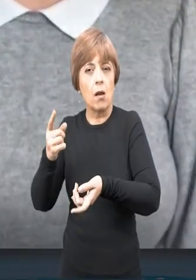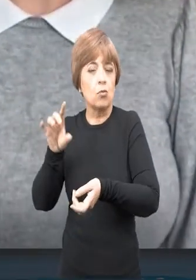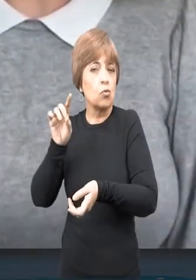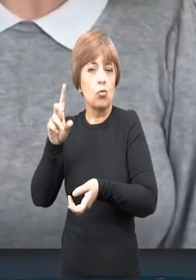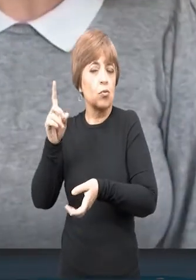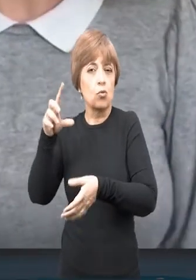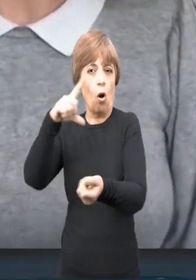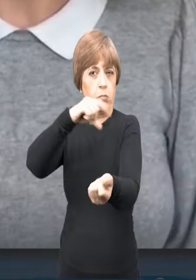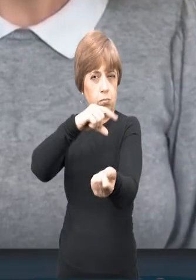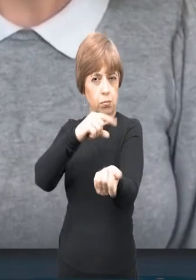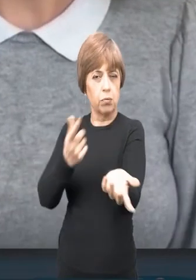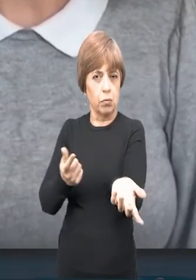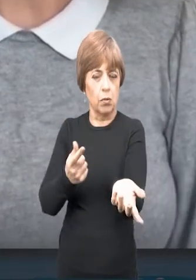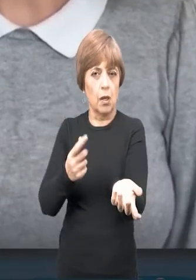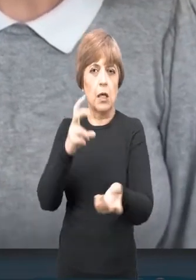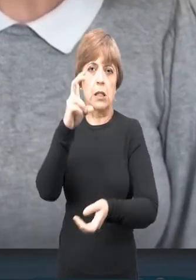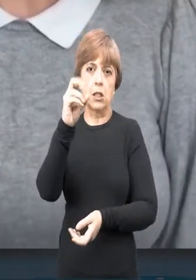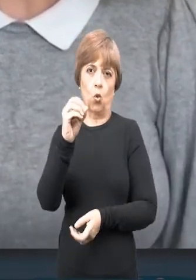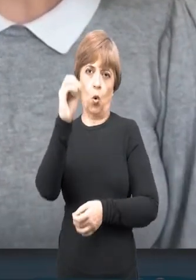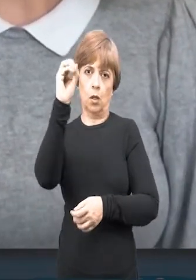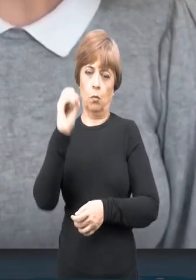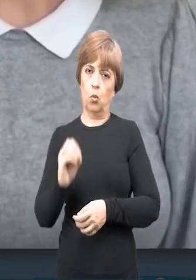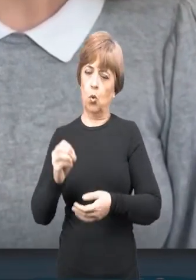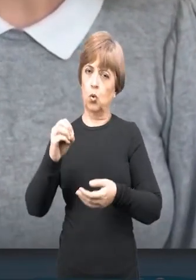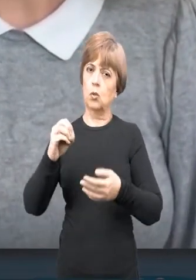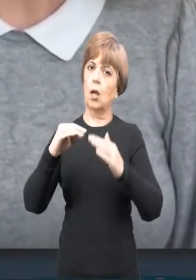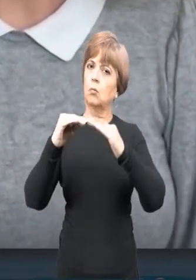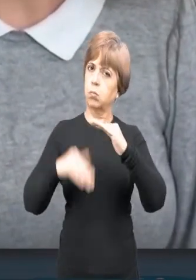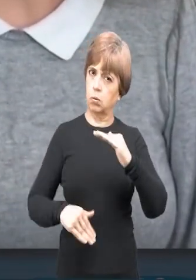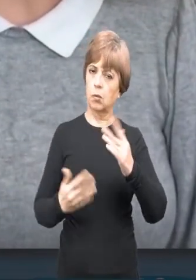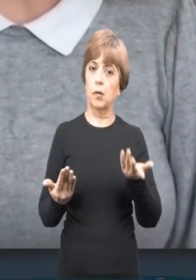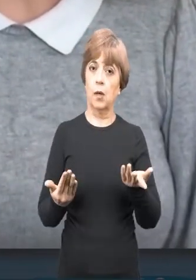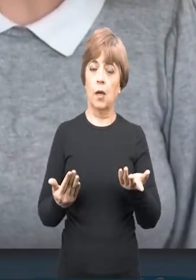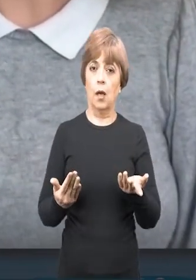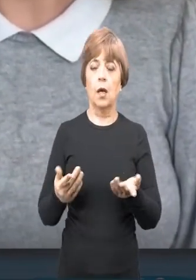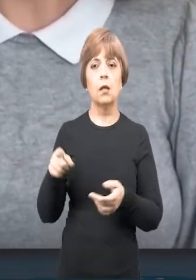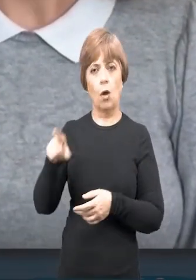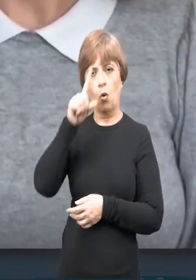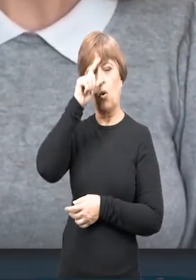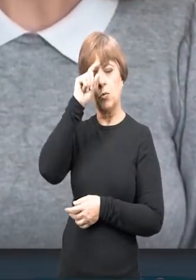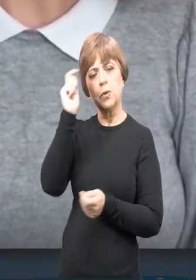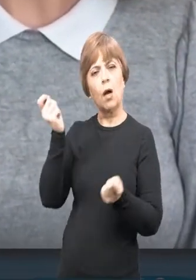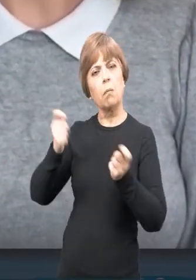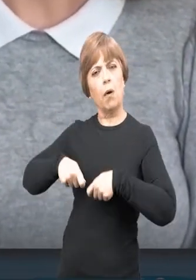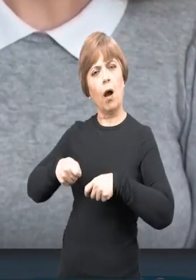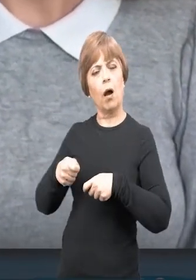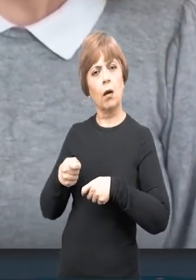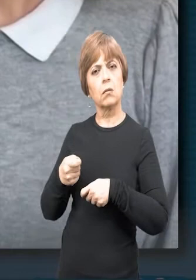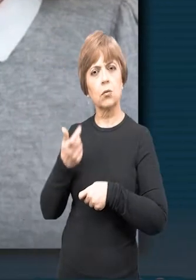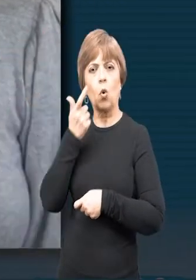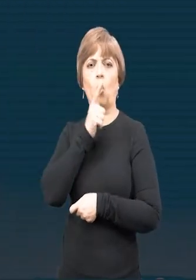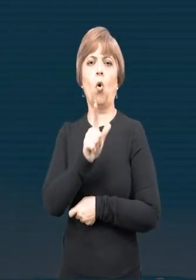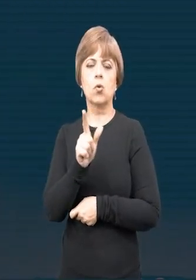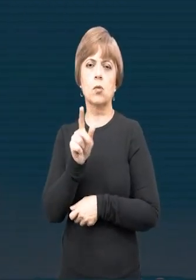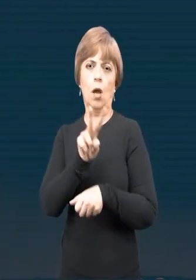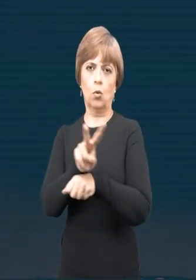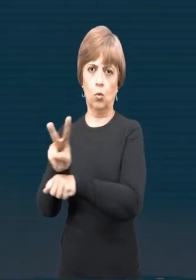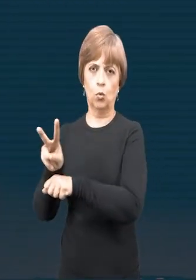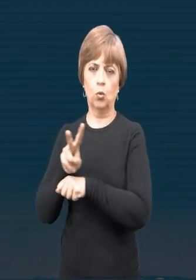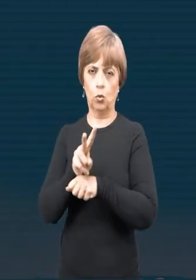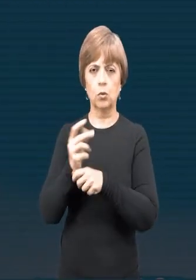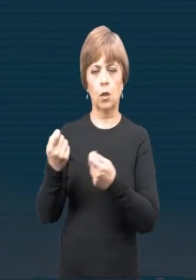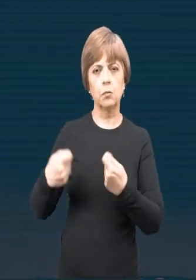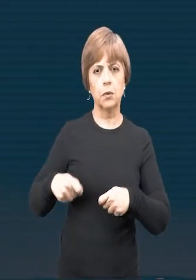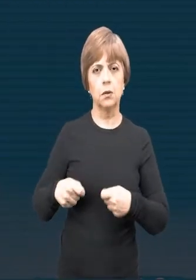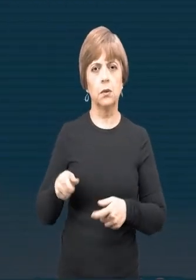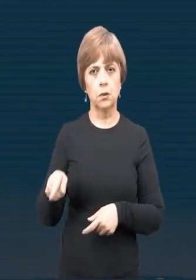inferior a 50%. Ou seja, até o momento, a capacidade hospitalar do referido município tem dado conta das internações